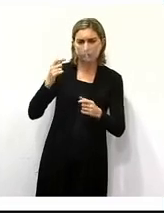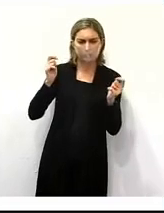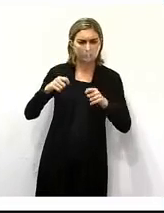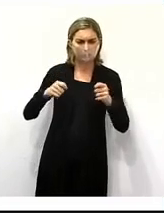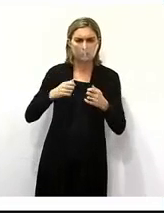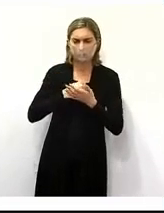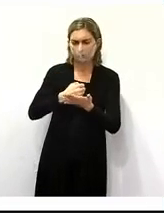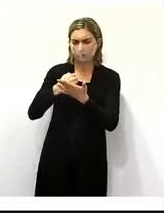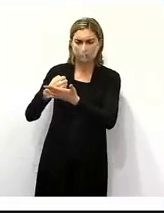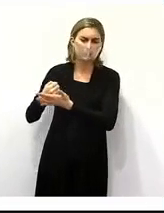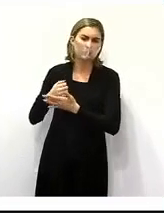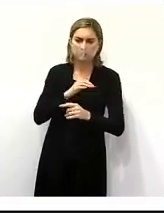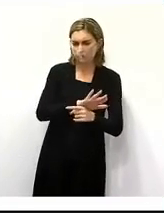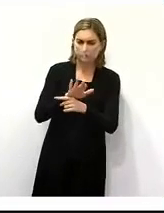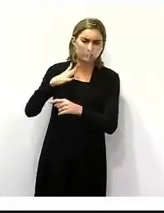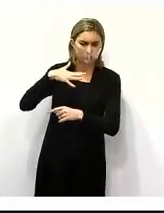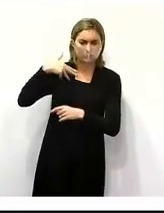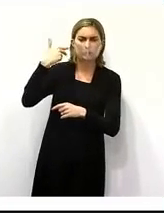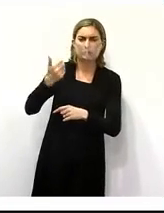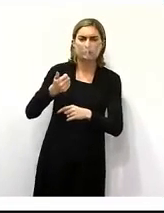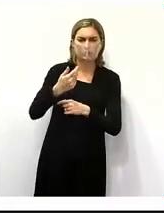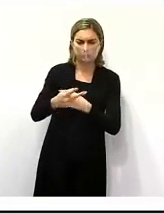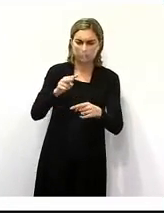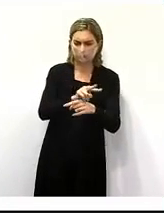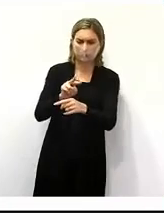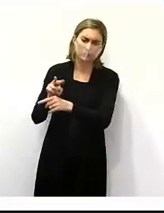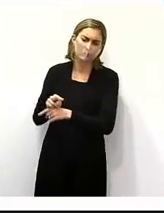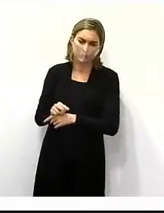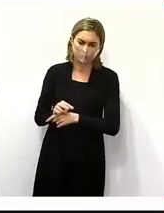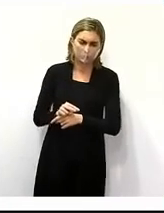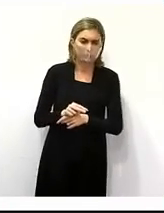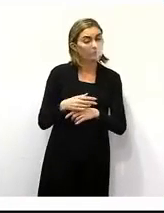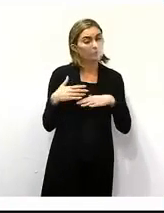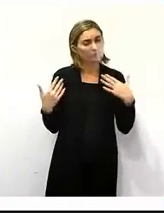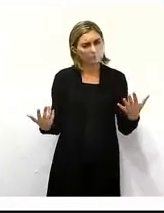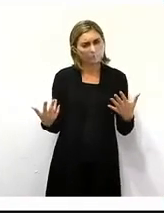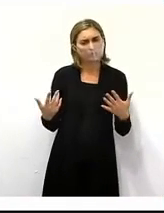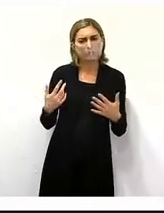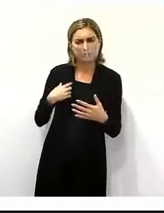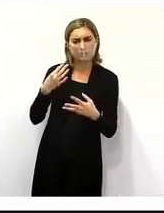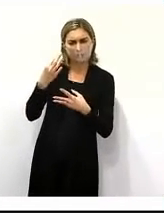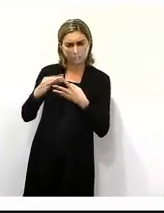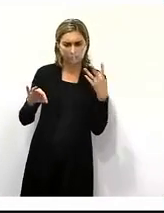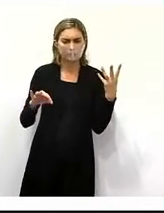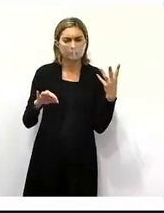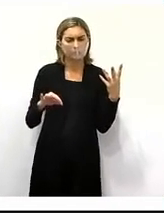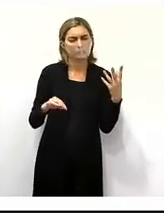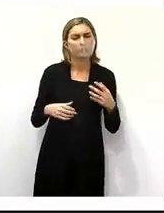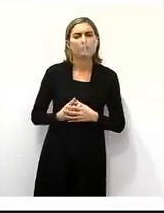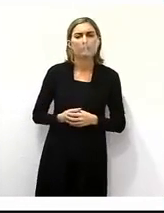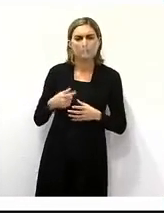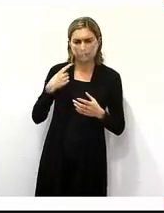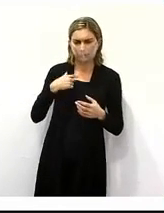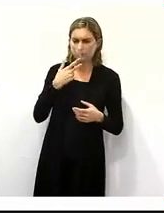poder contribuir melhor para preservá-la. Então, assinala a alternativa correta, atenção,